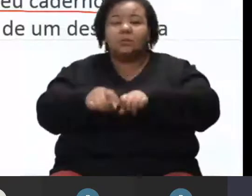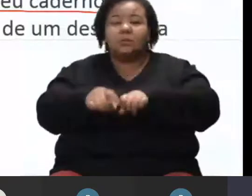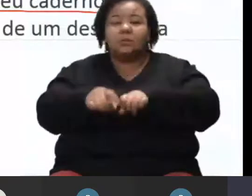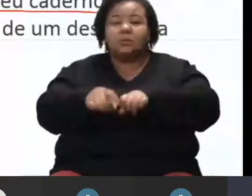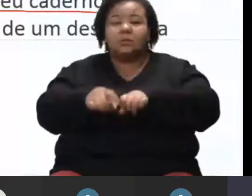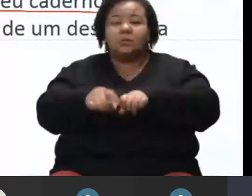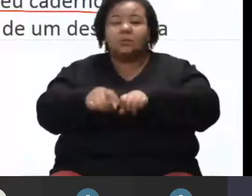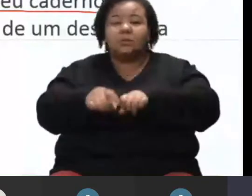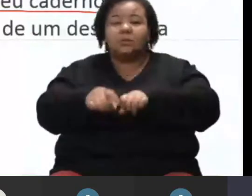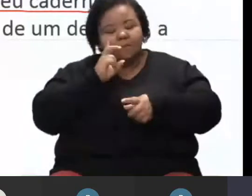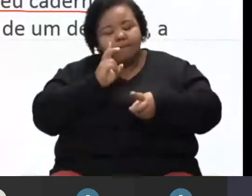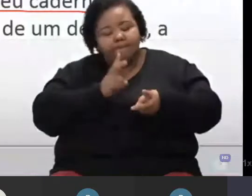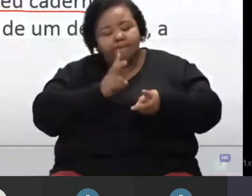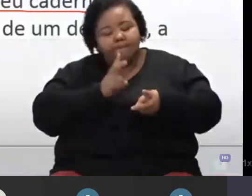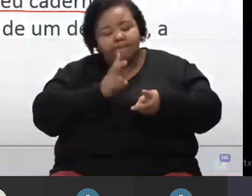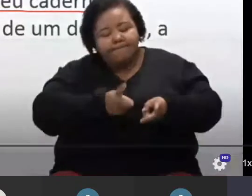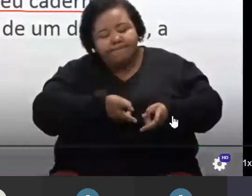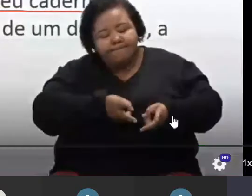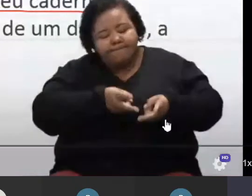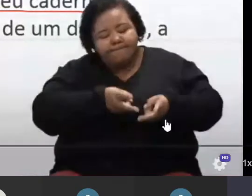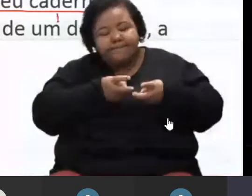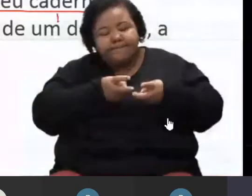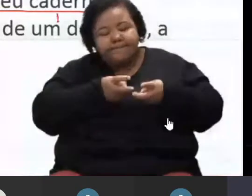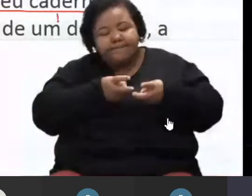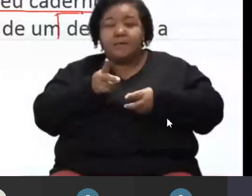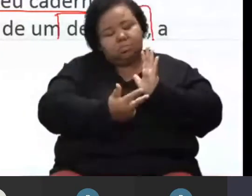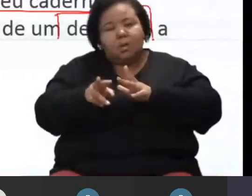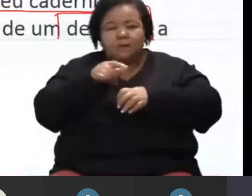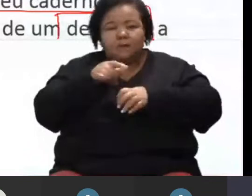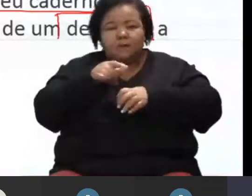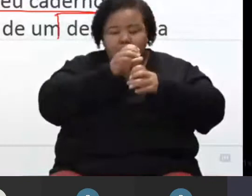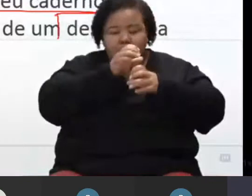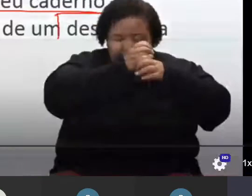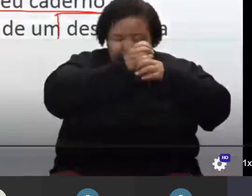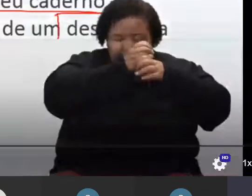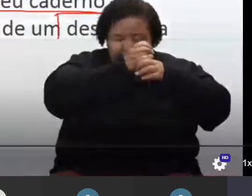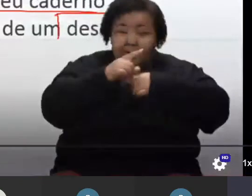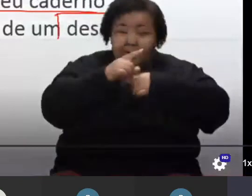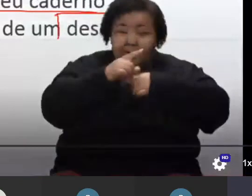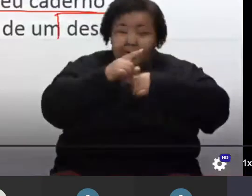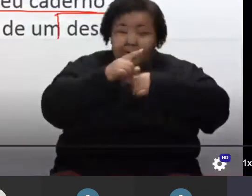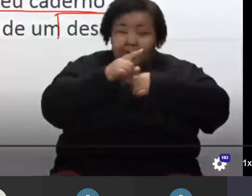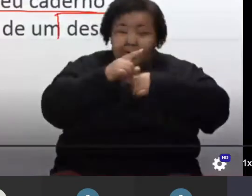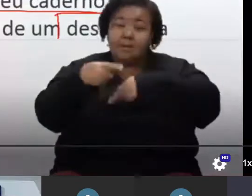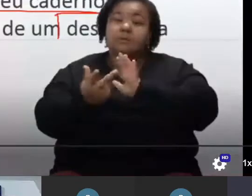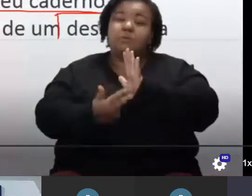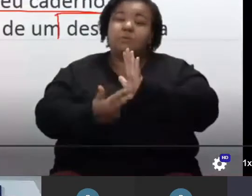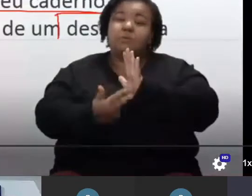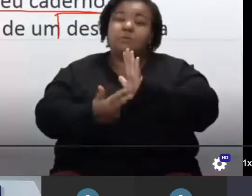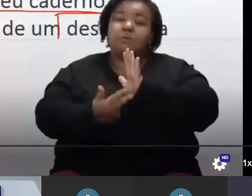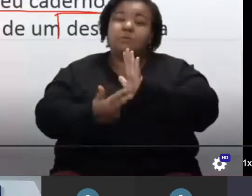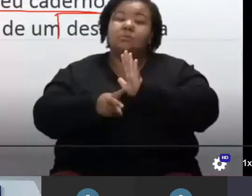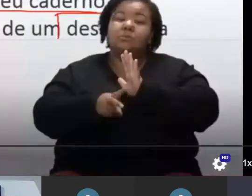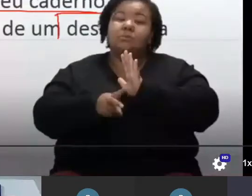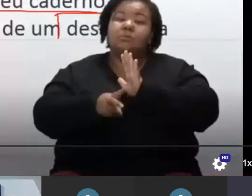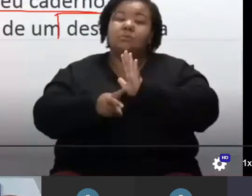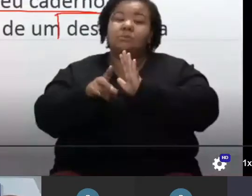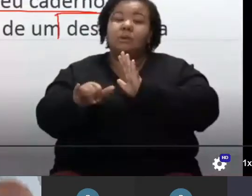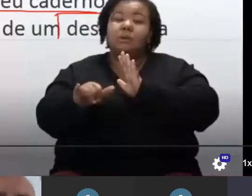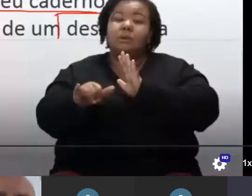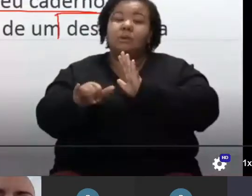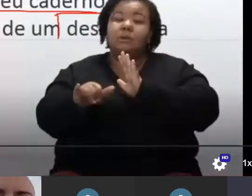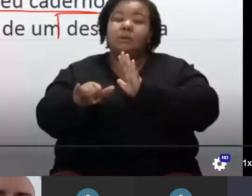você está observando. E após o desenho, você irá ali identificar essas estruturas.